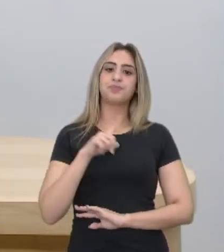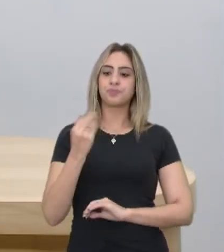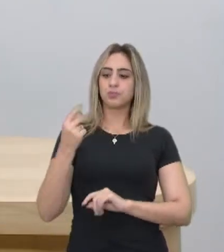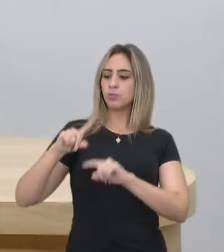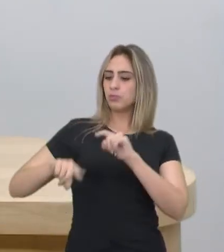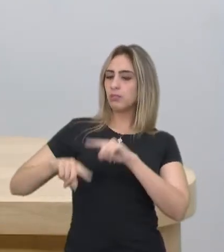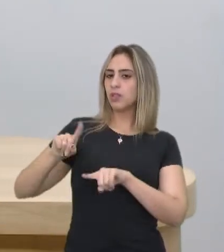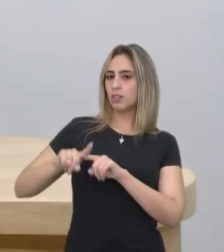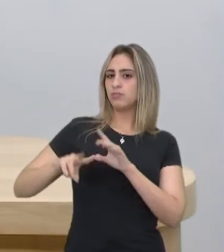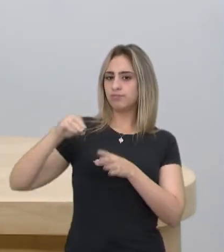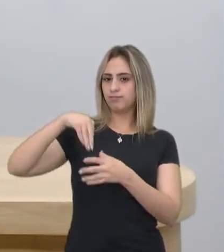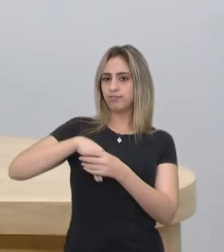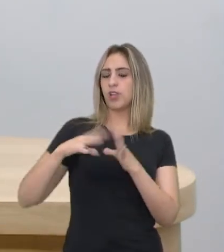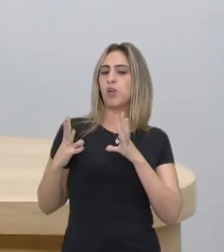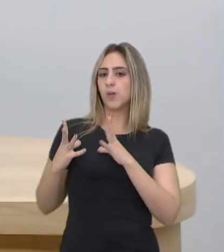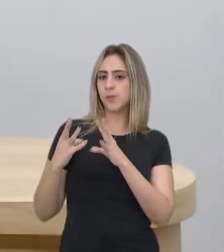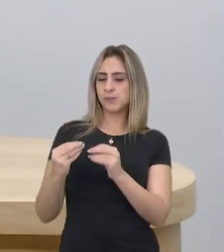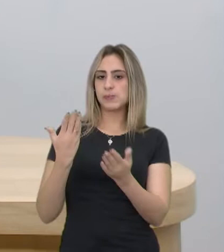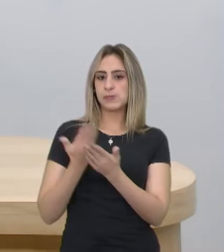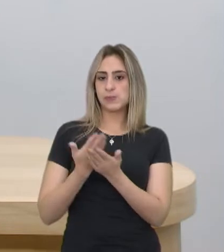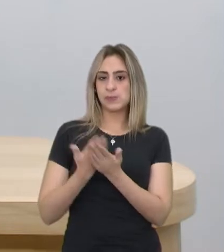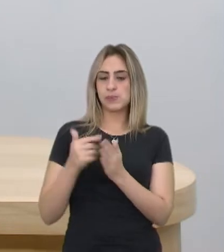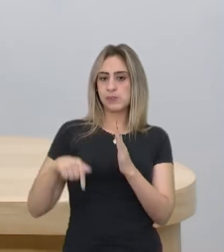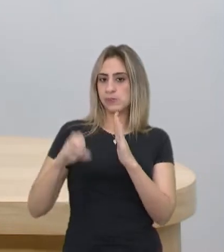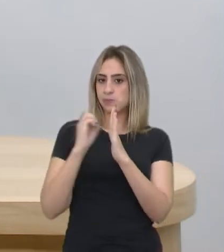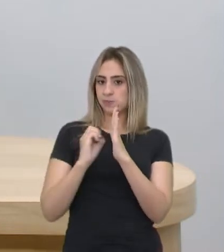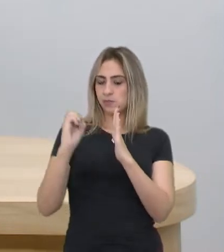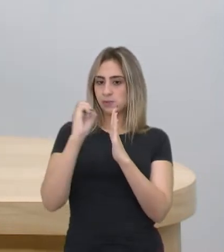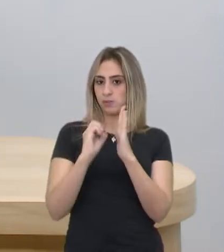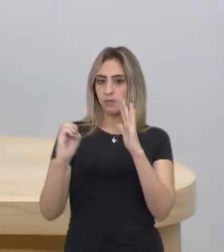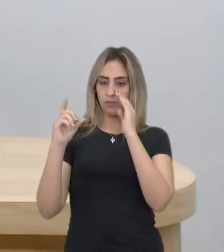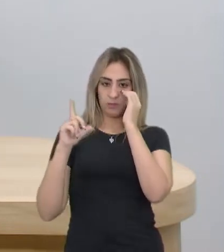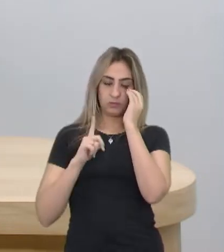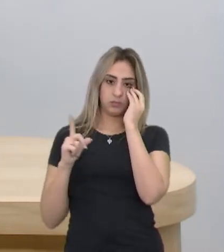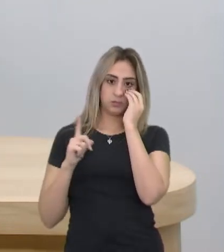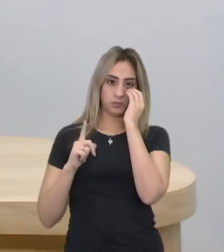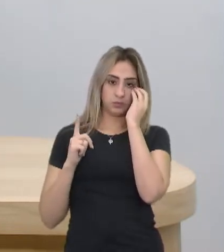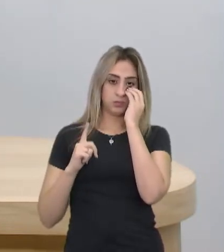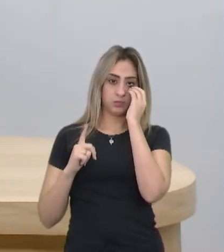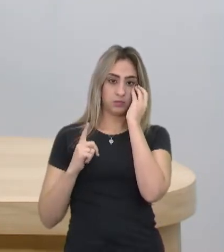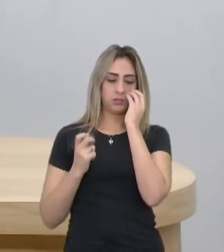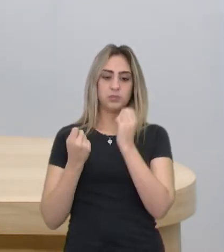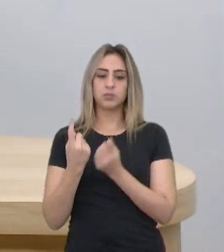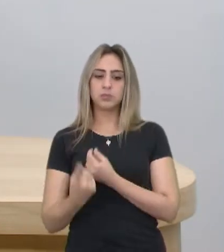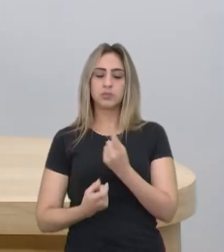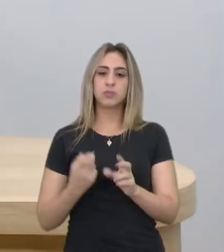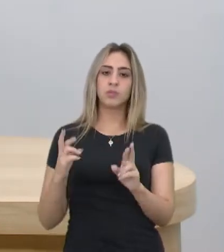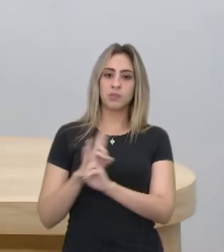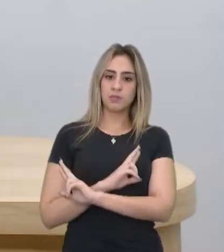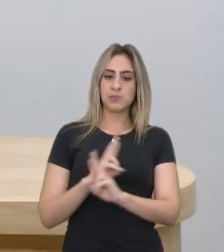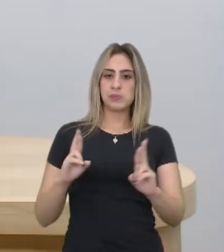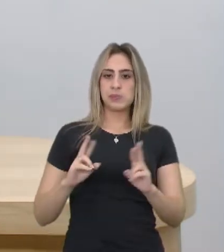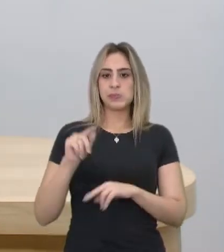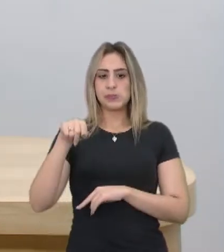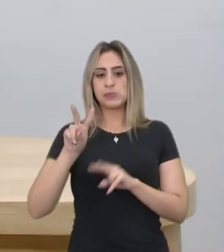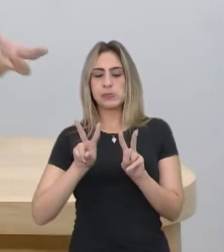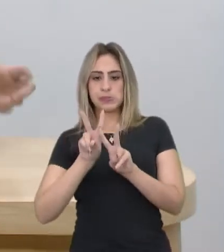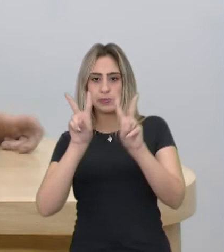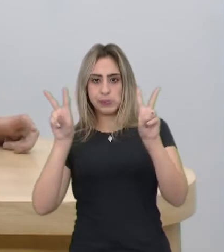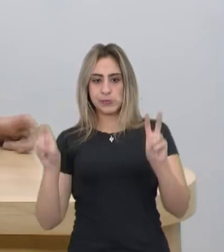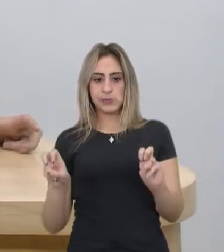material. Todas as aulas aqui do Centro de Mídias que tem alguma coisa relacionada a essa